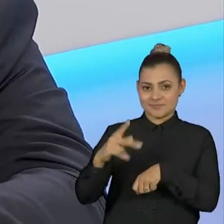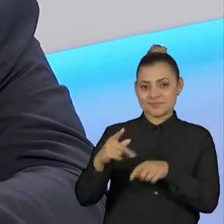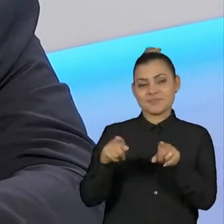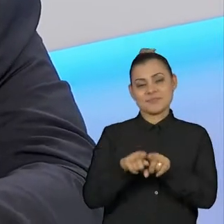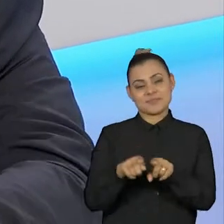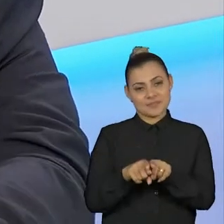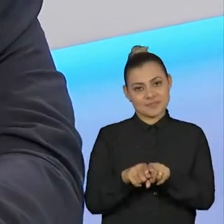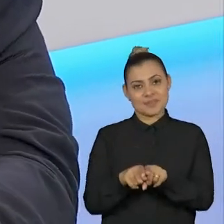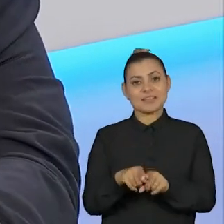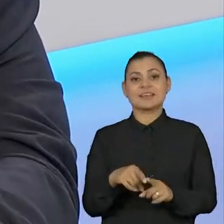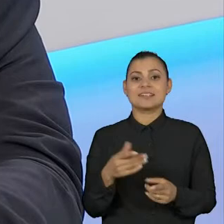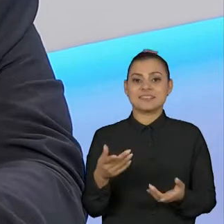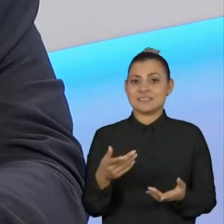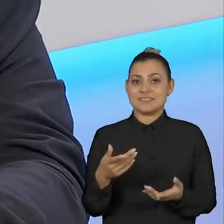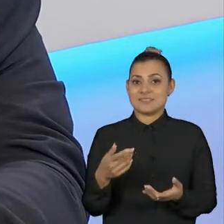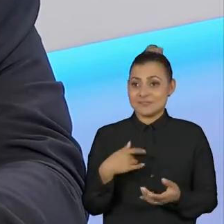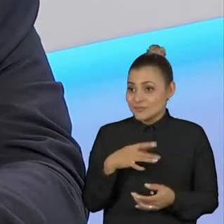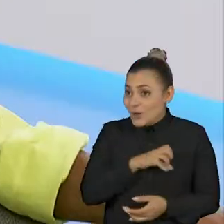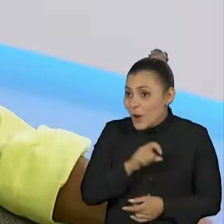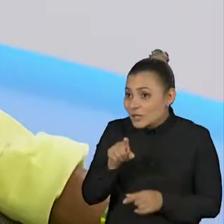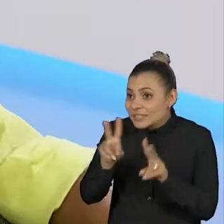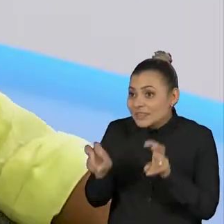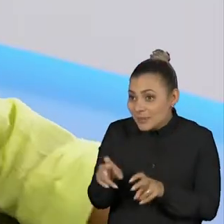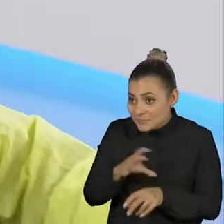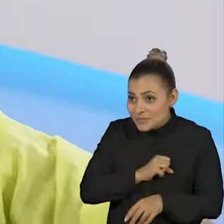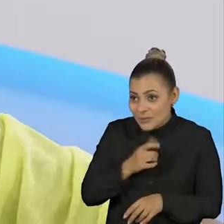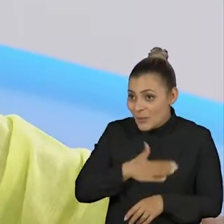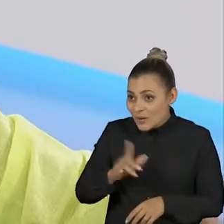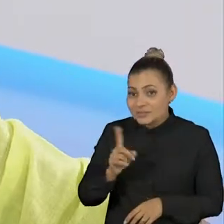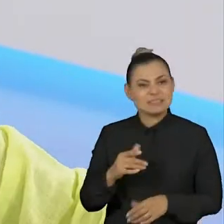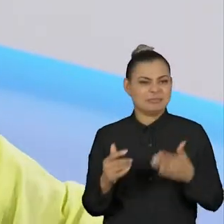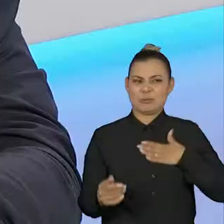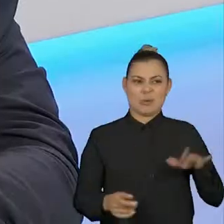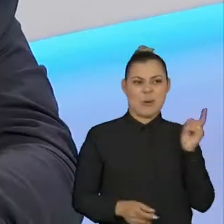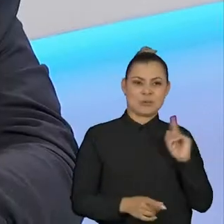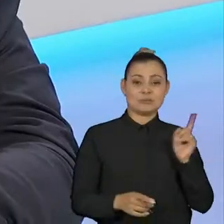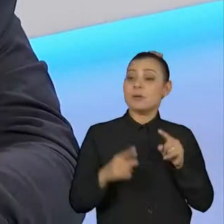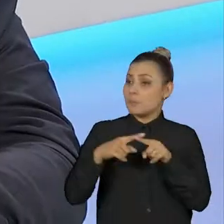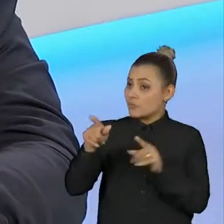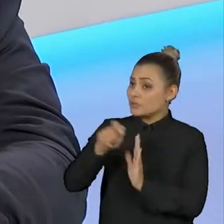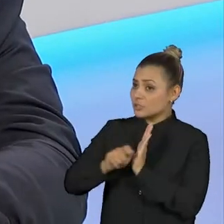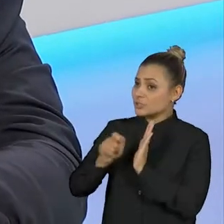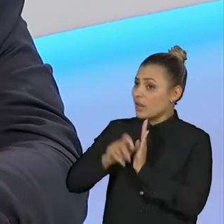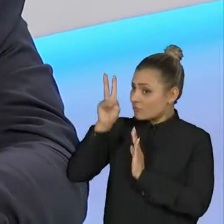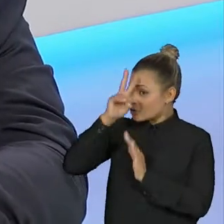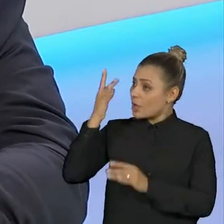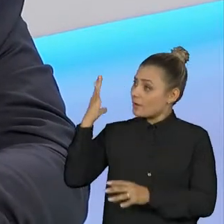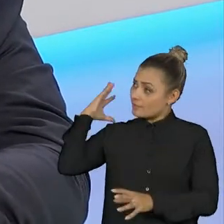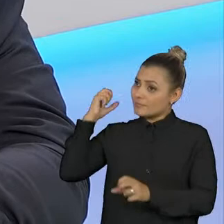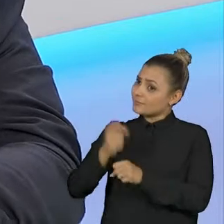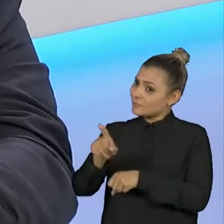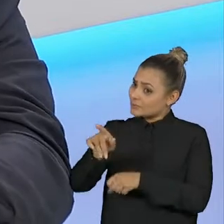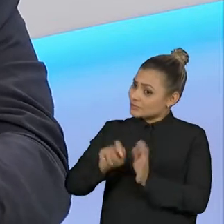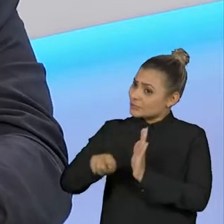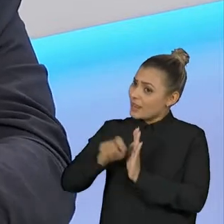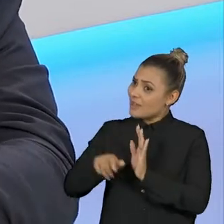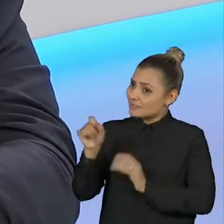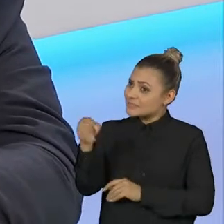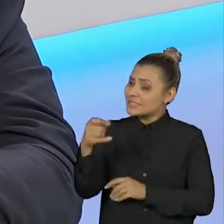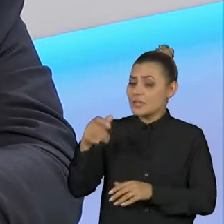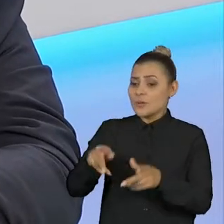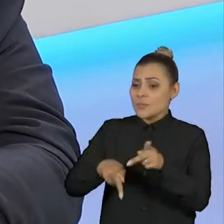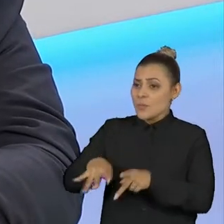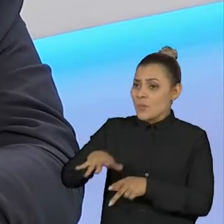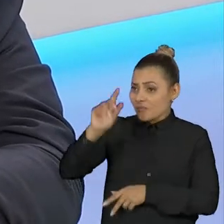carrega. Não gosto dessa... O senhor não gosta desse termo, de historiador? Não. Mas o senhor escreve muito sobre história do povo